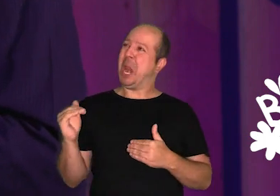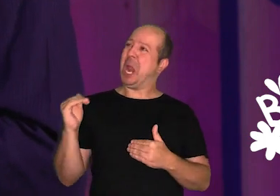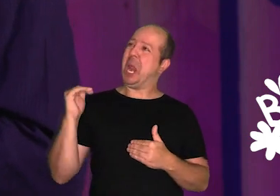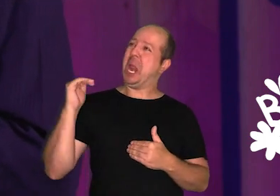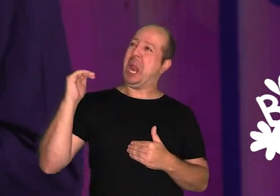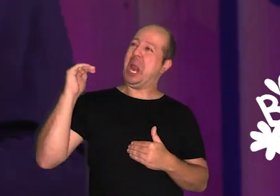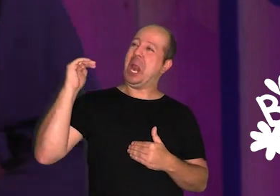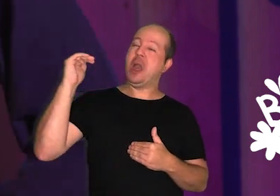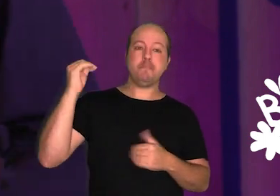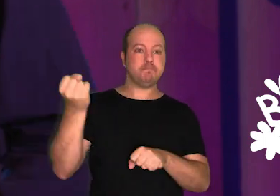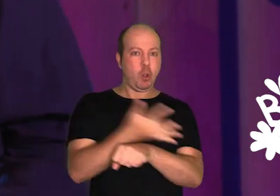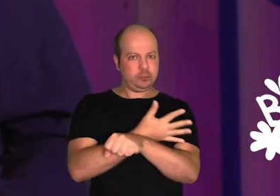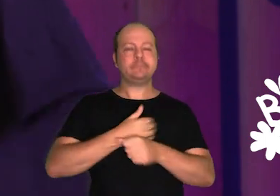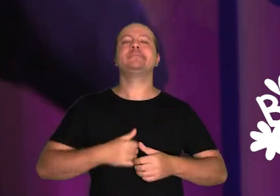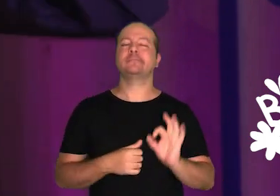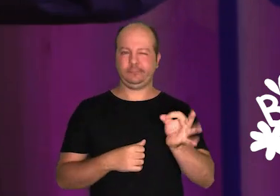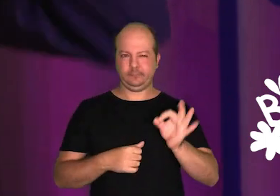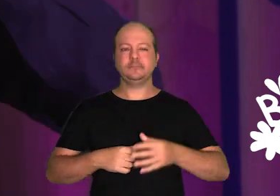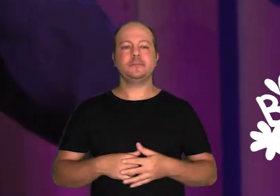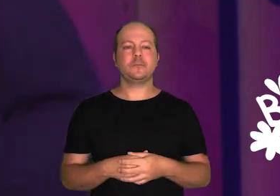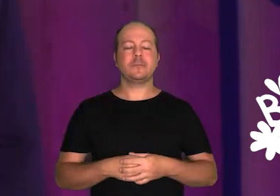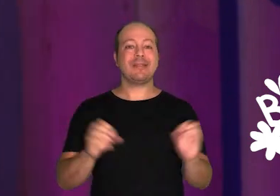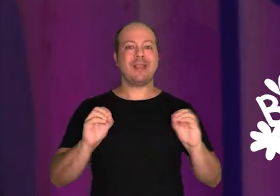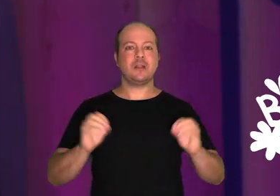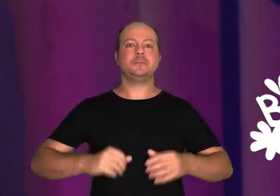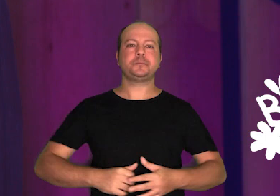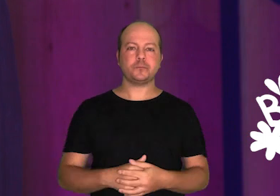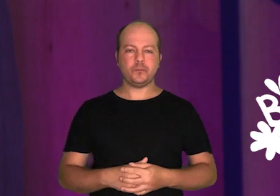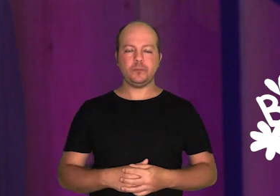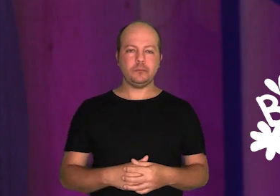muito, muito, muito emocionado. Tá? Cara de nada.